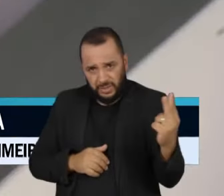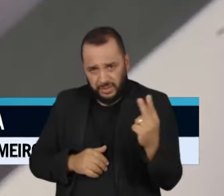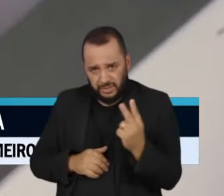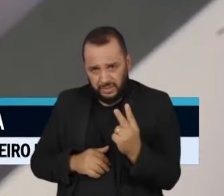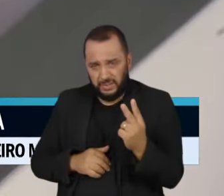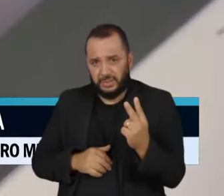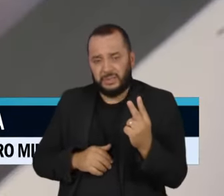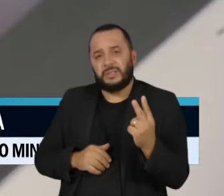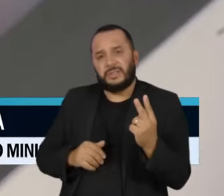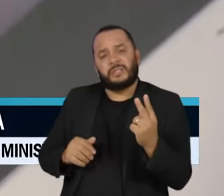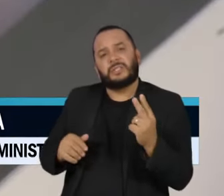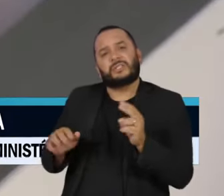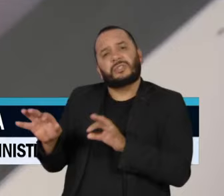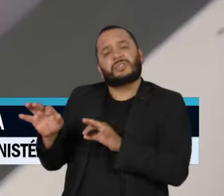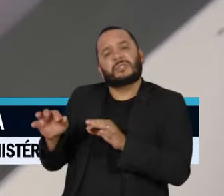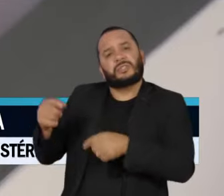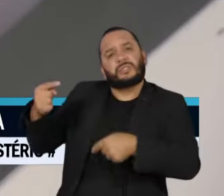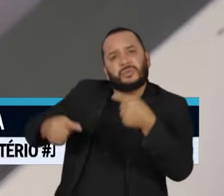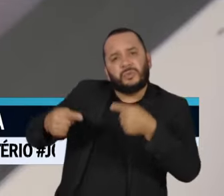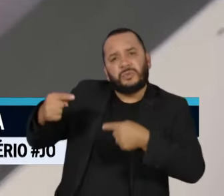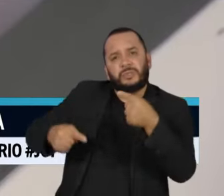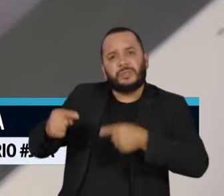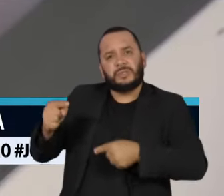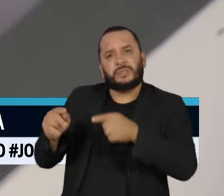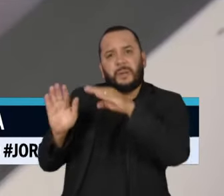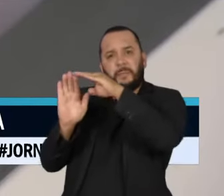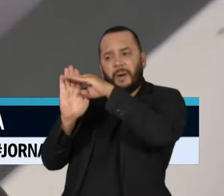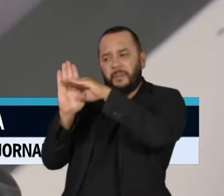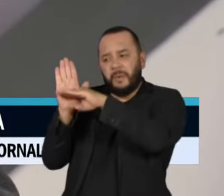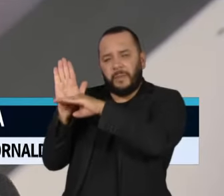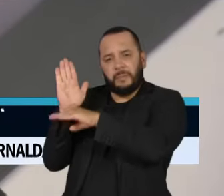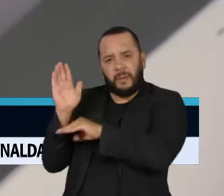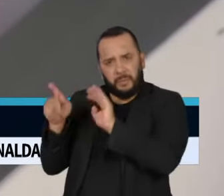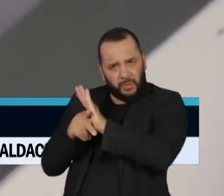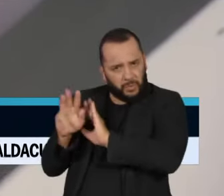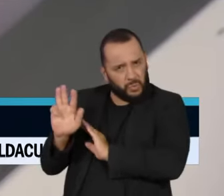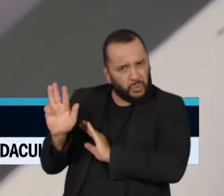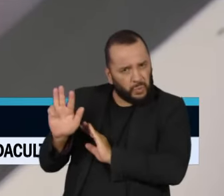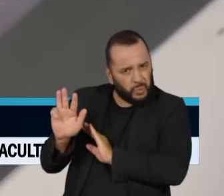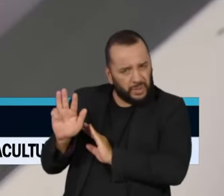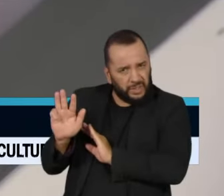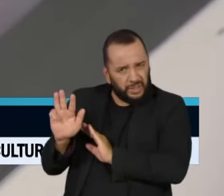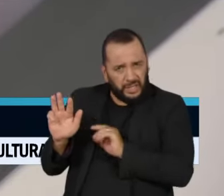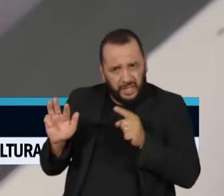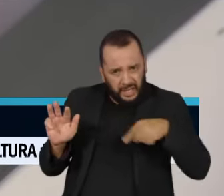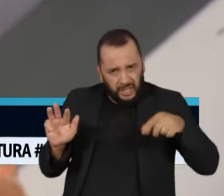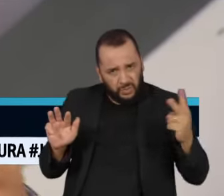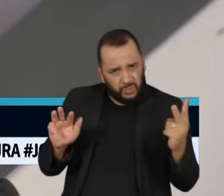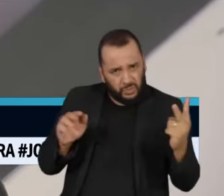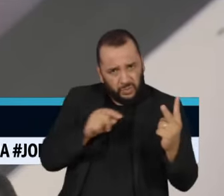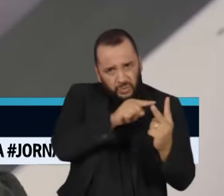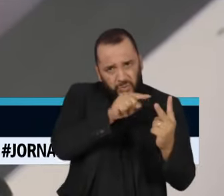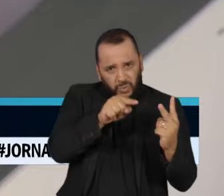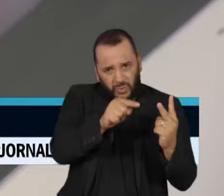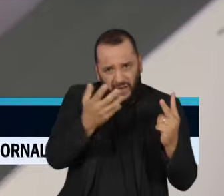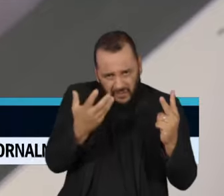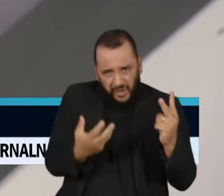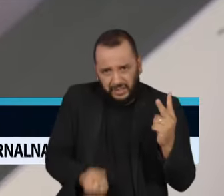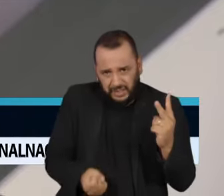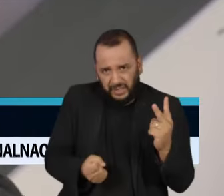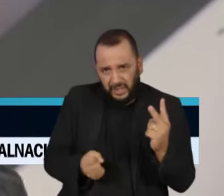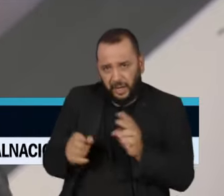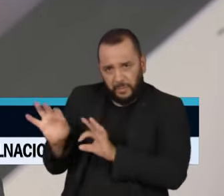Lula encabeçou na chapa que o elegeu? E vão cumprir esse programa de governo? como é que isso vai ser